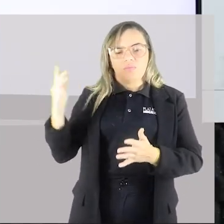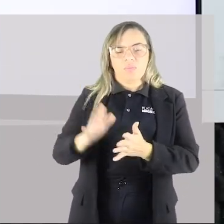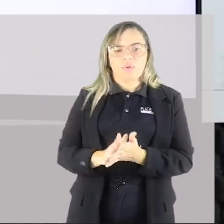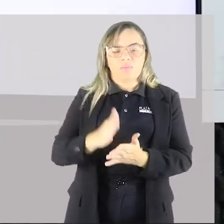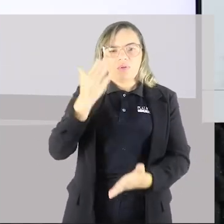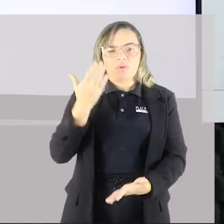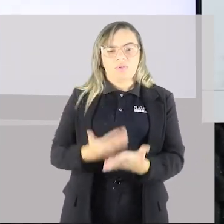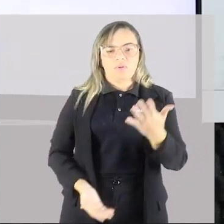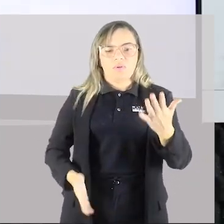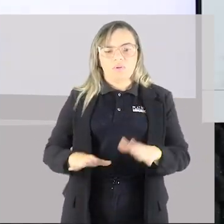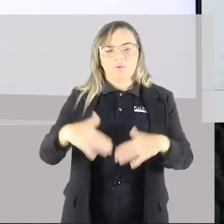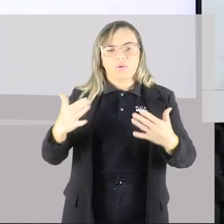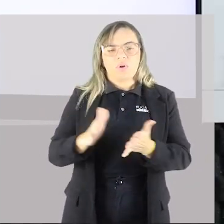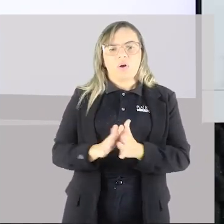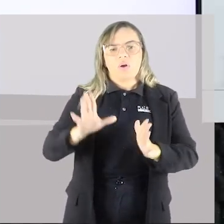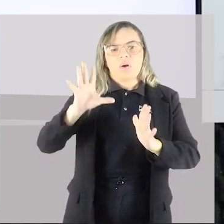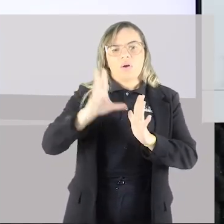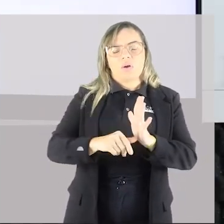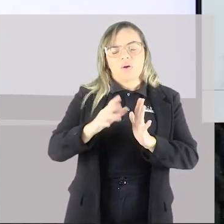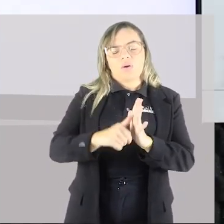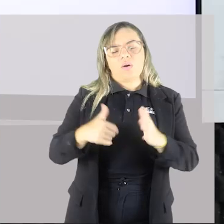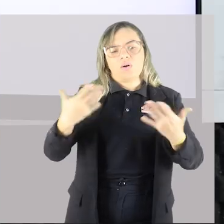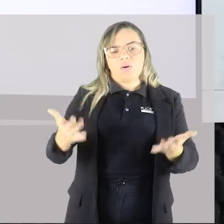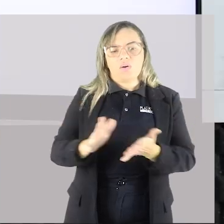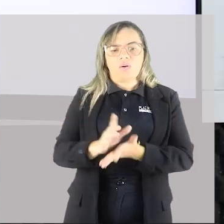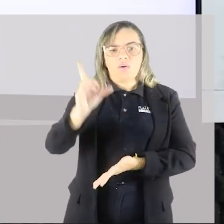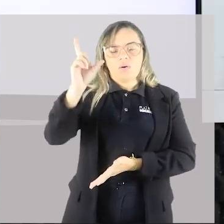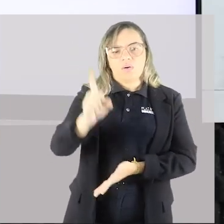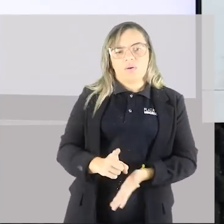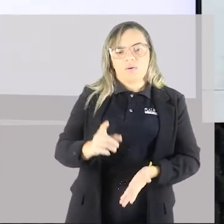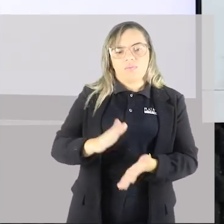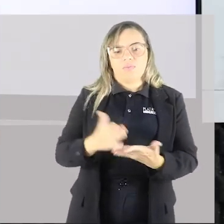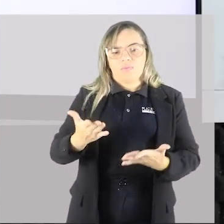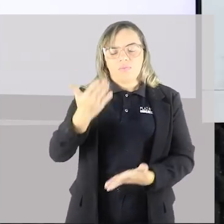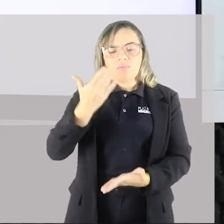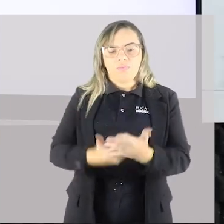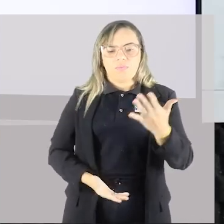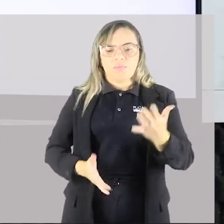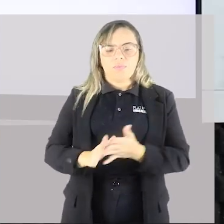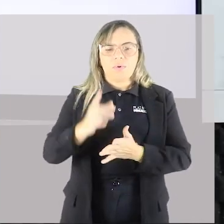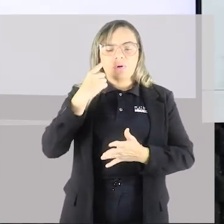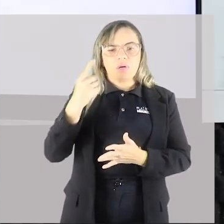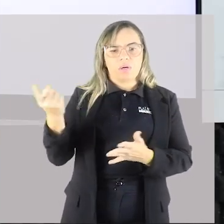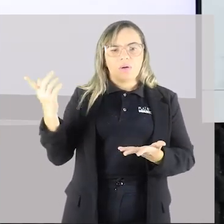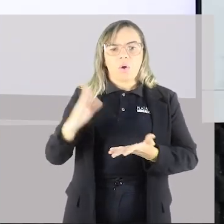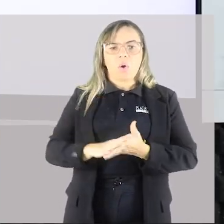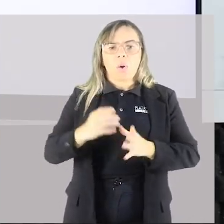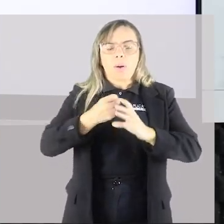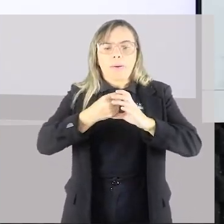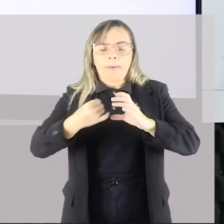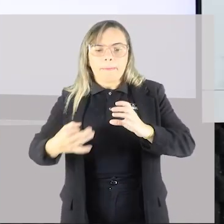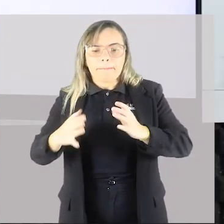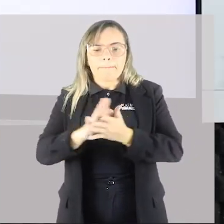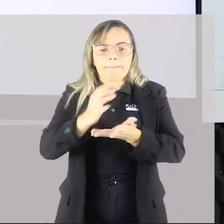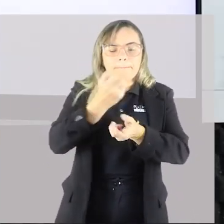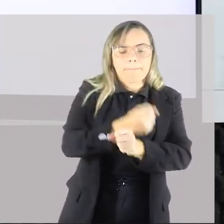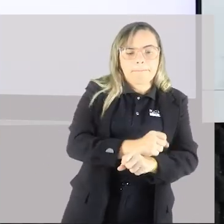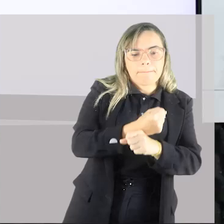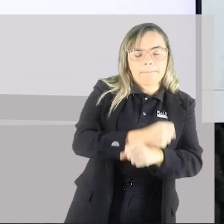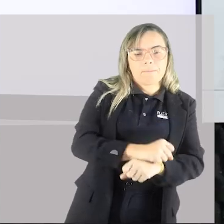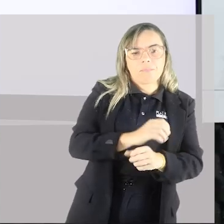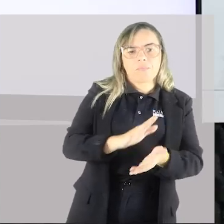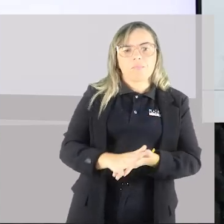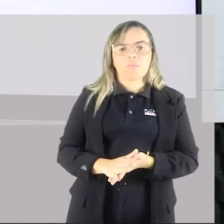alijado, fica sendo roubado, fica sendo expropriado, fica sendo ali explorado de